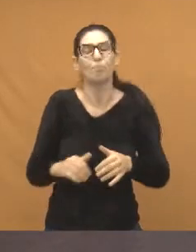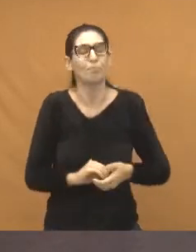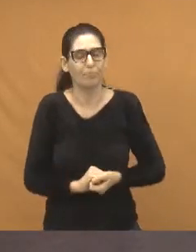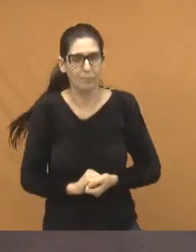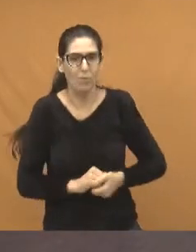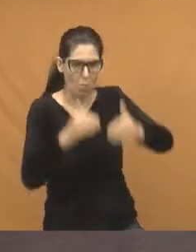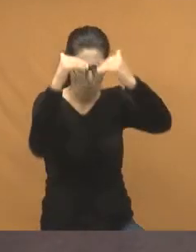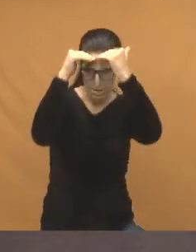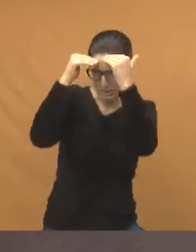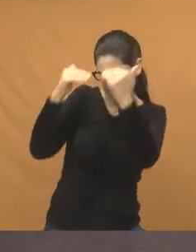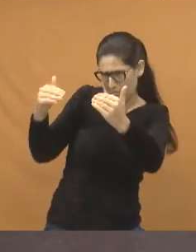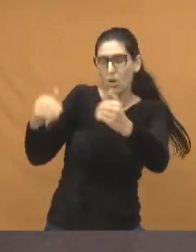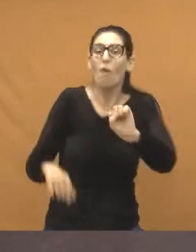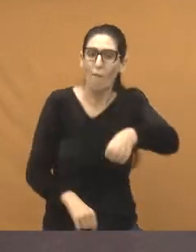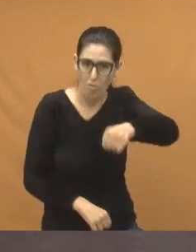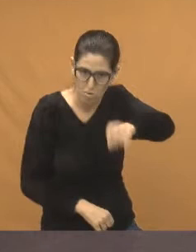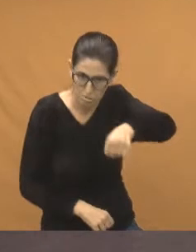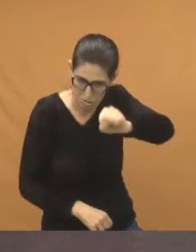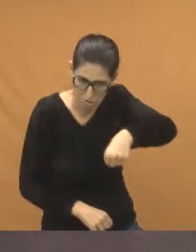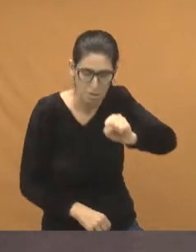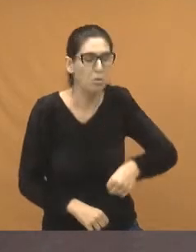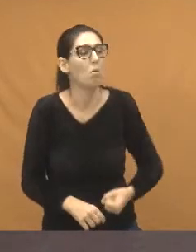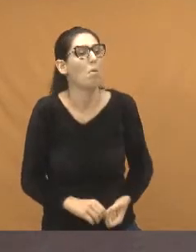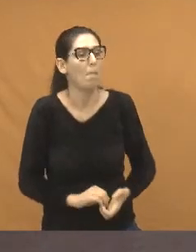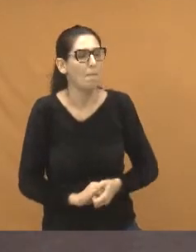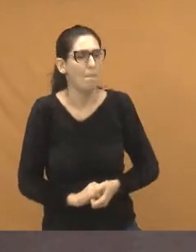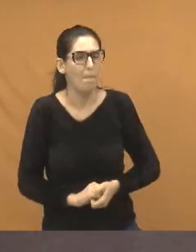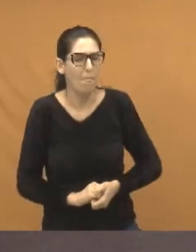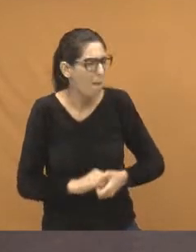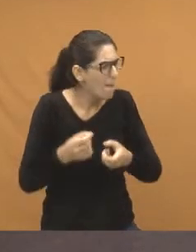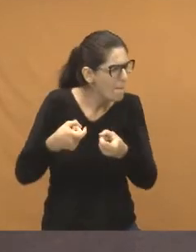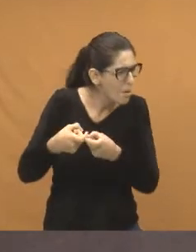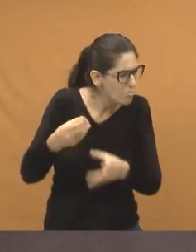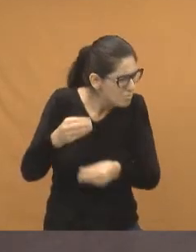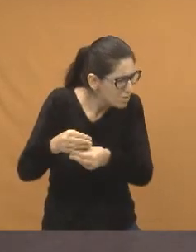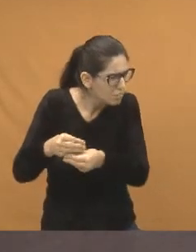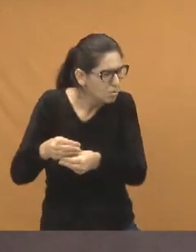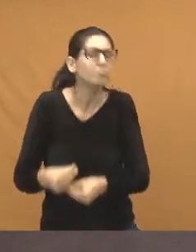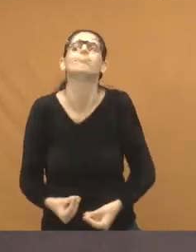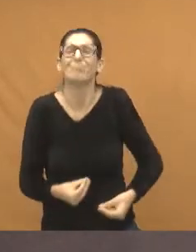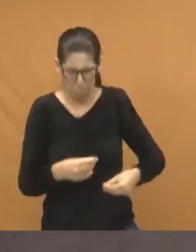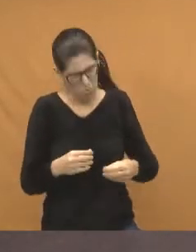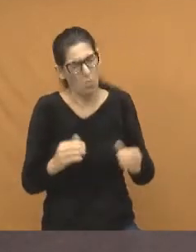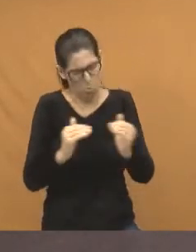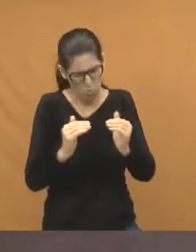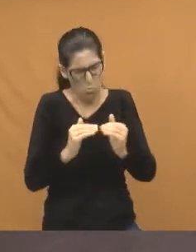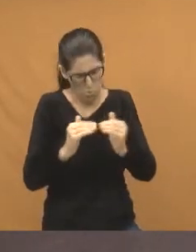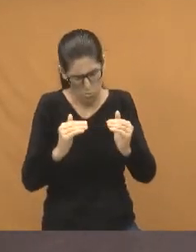eu respeito, né? É uma médica que fez uma emenda e meu voto é favorável.